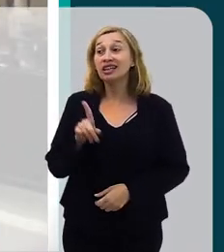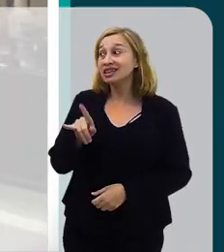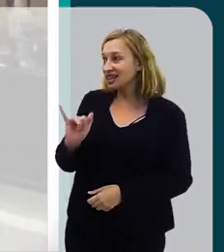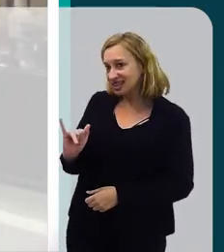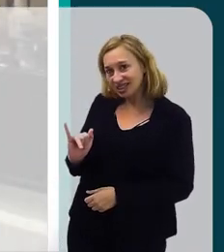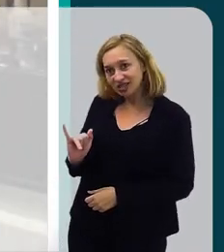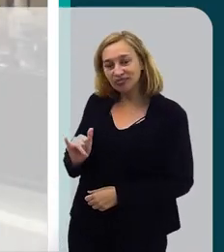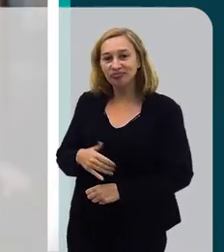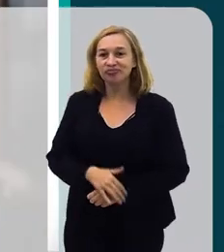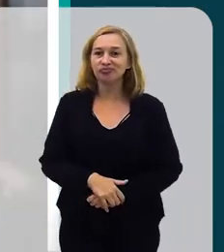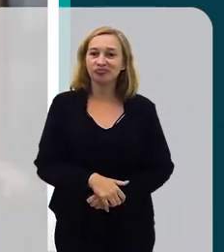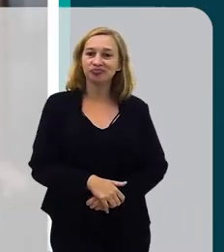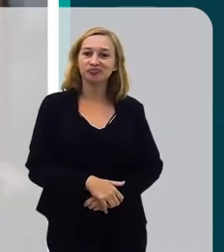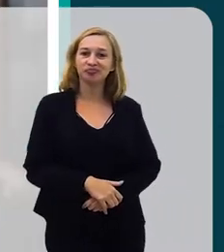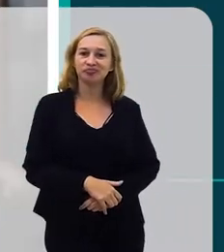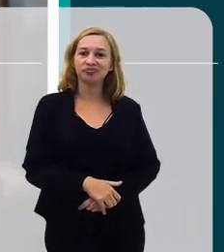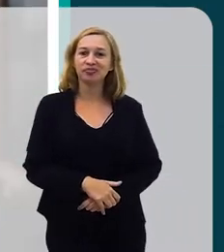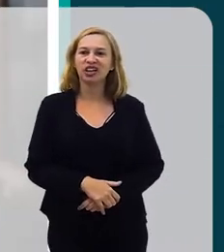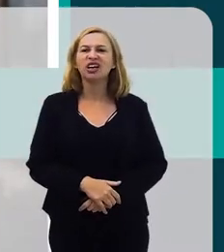Nunes. Dani,